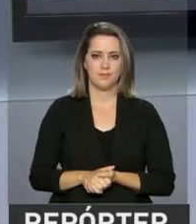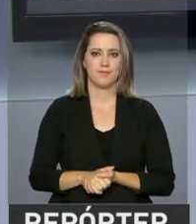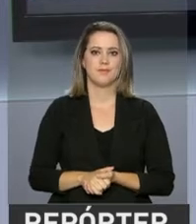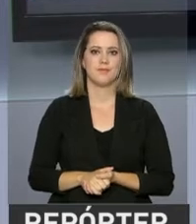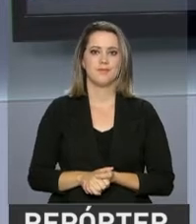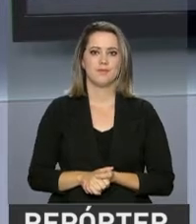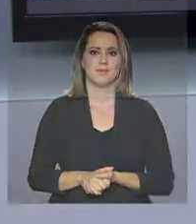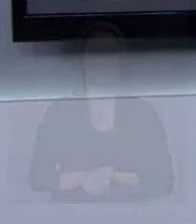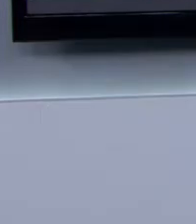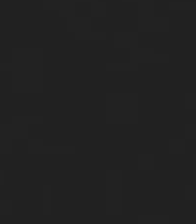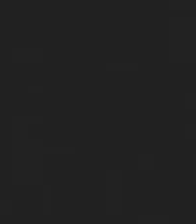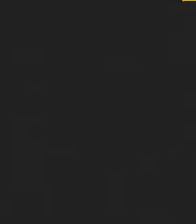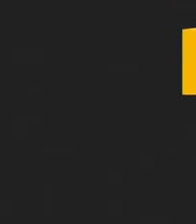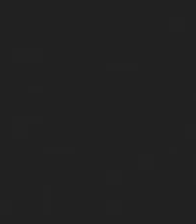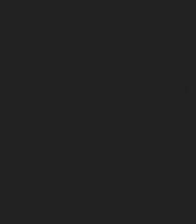federal